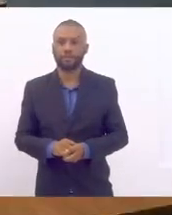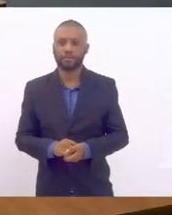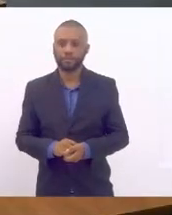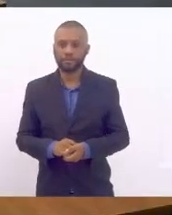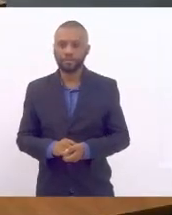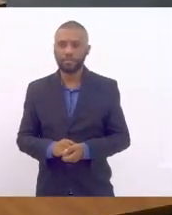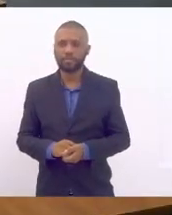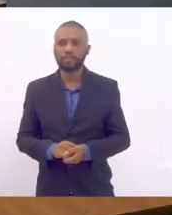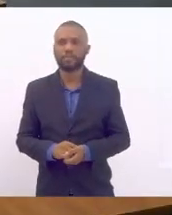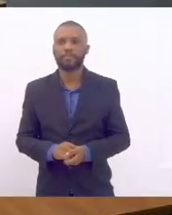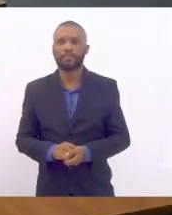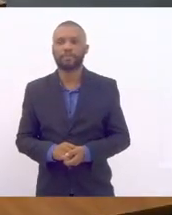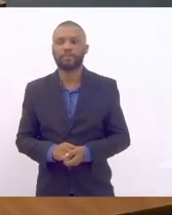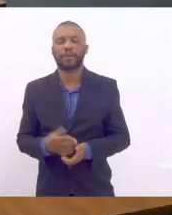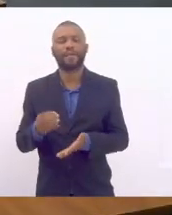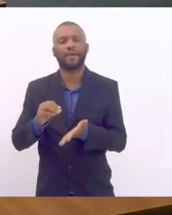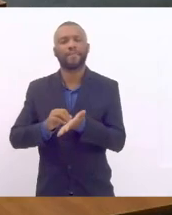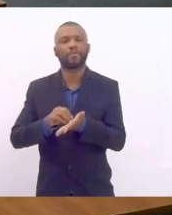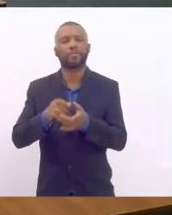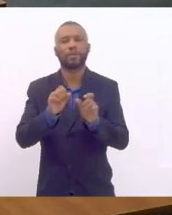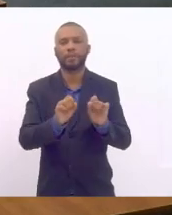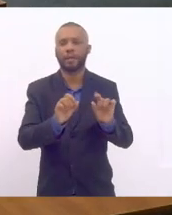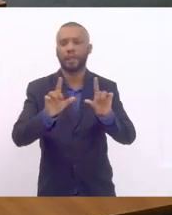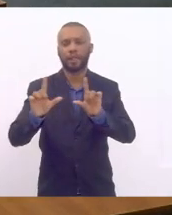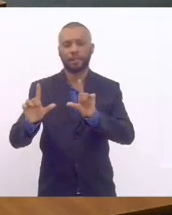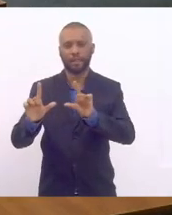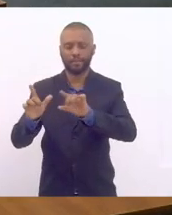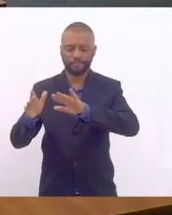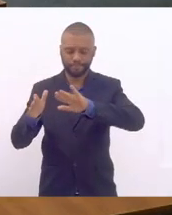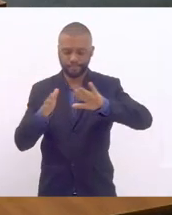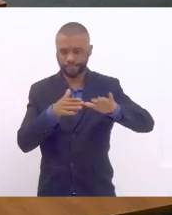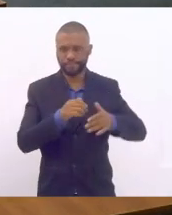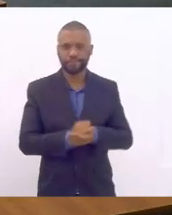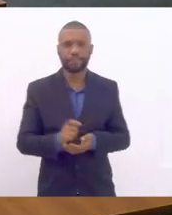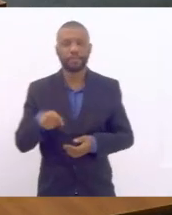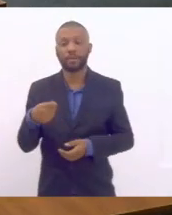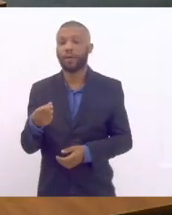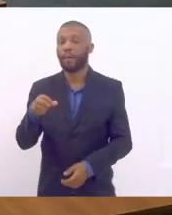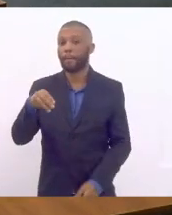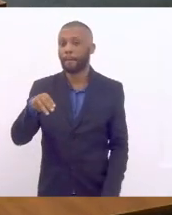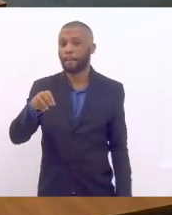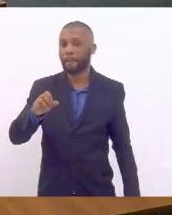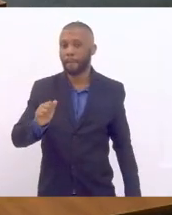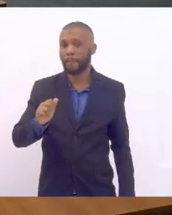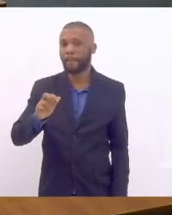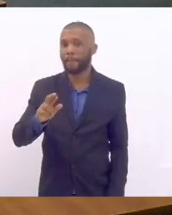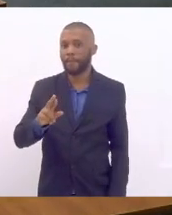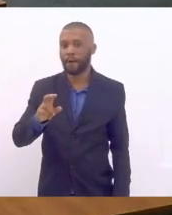e eu entrou ainda não bom então Marcos ok